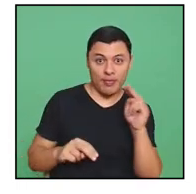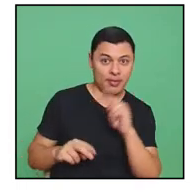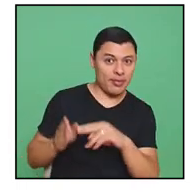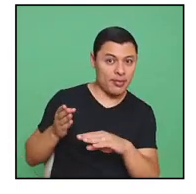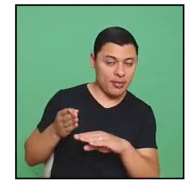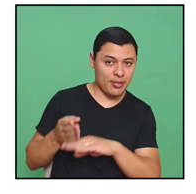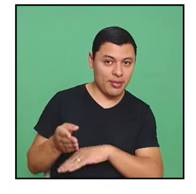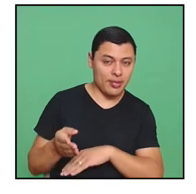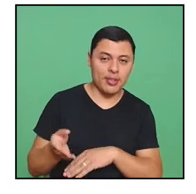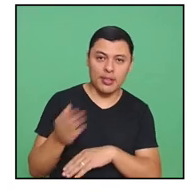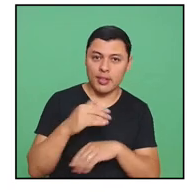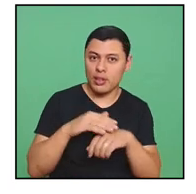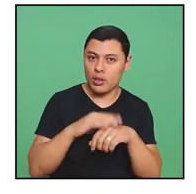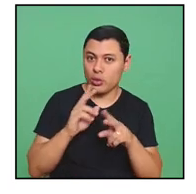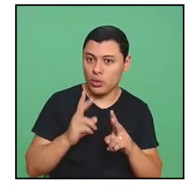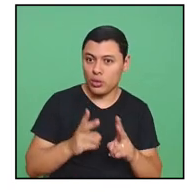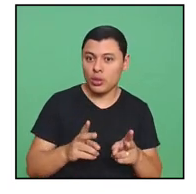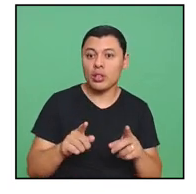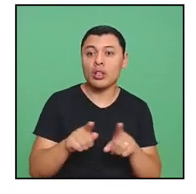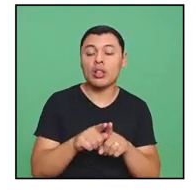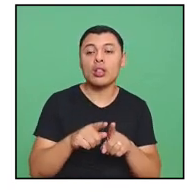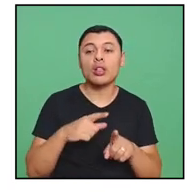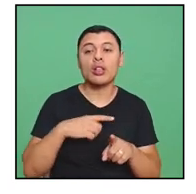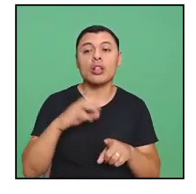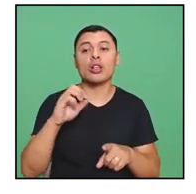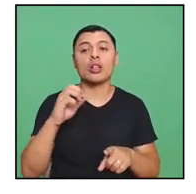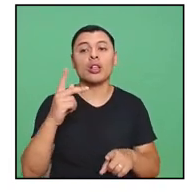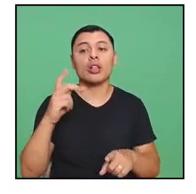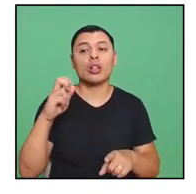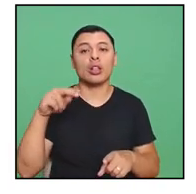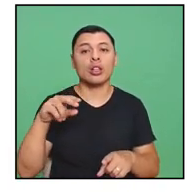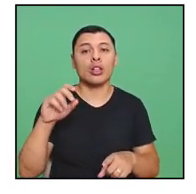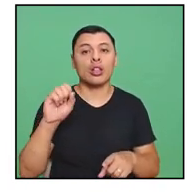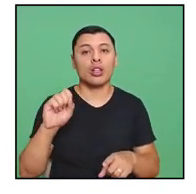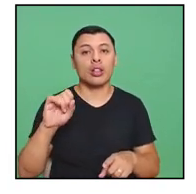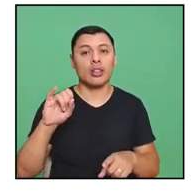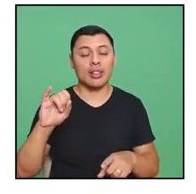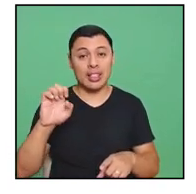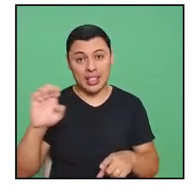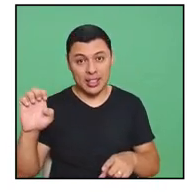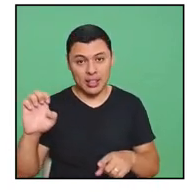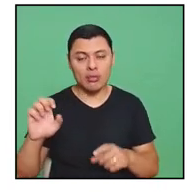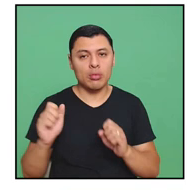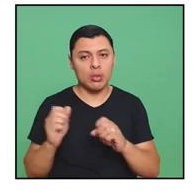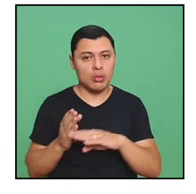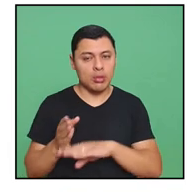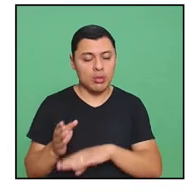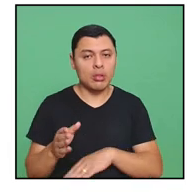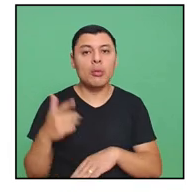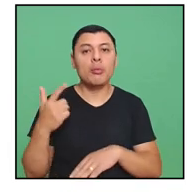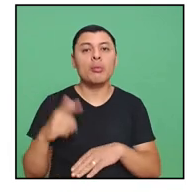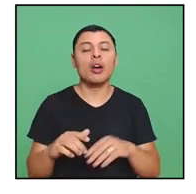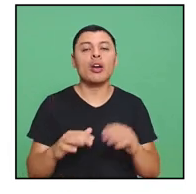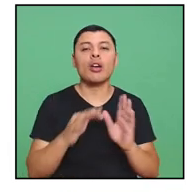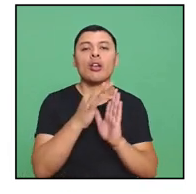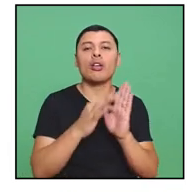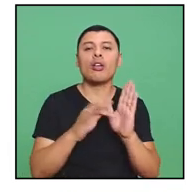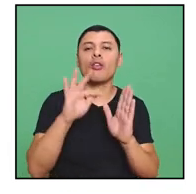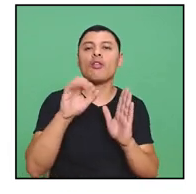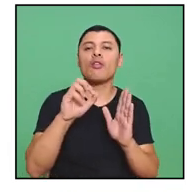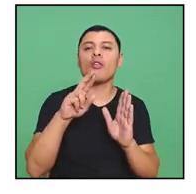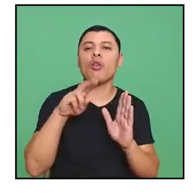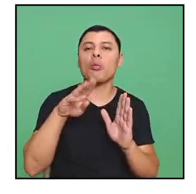tá lá o link para o OpenSea, para ver o trabalho, né, a Acerola Autônoma. E também o link do Forms para vocês se